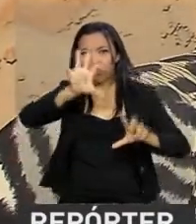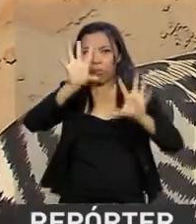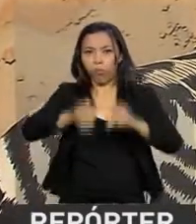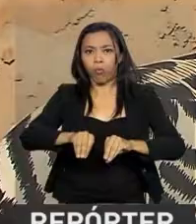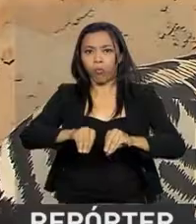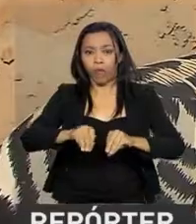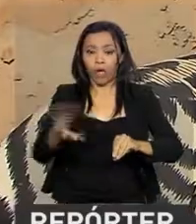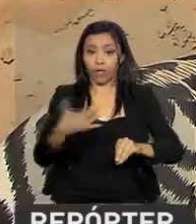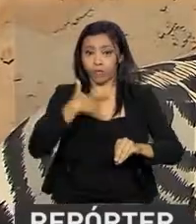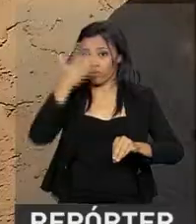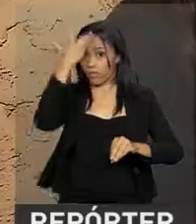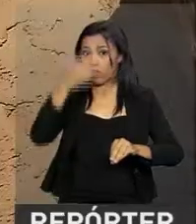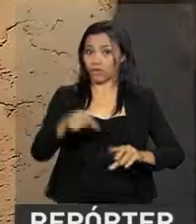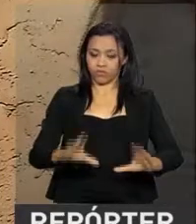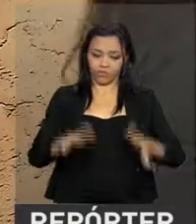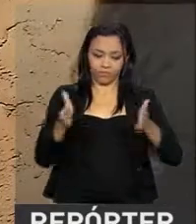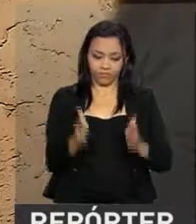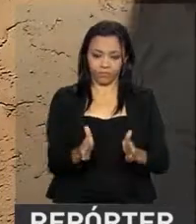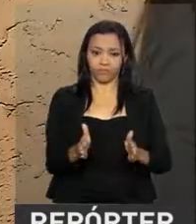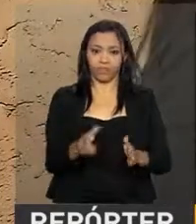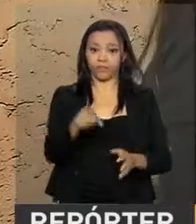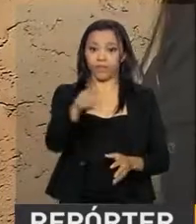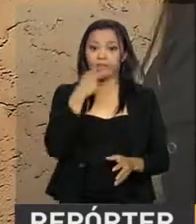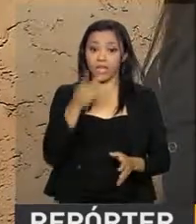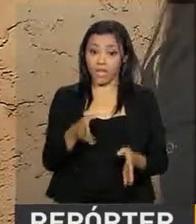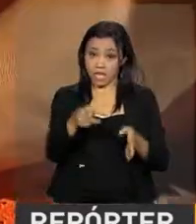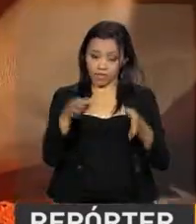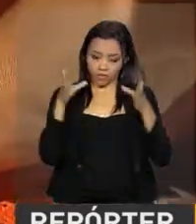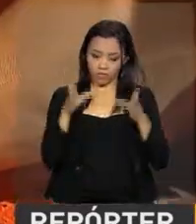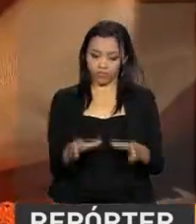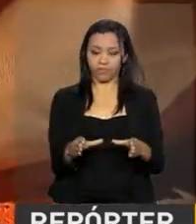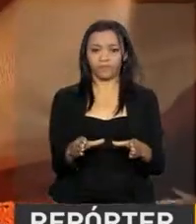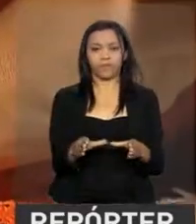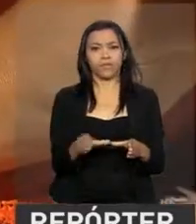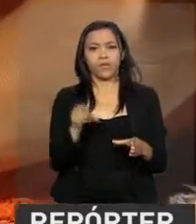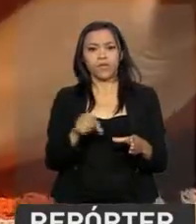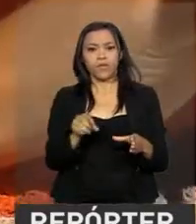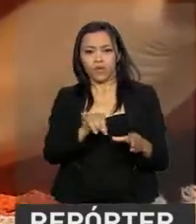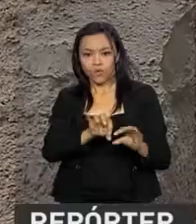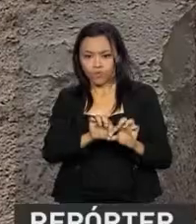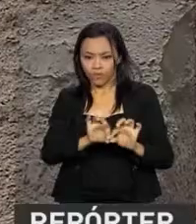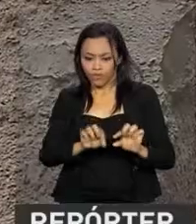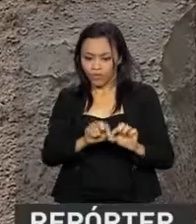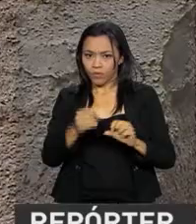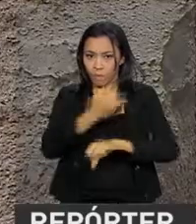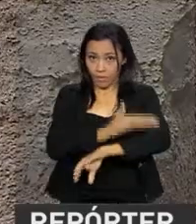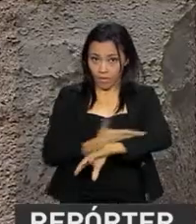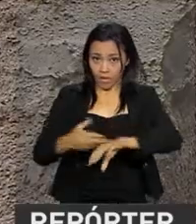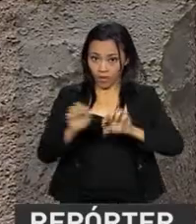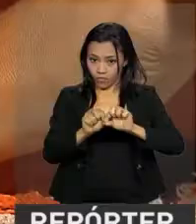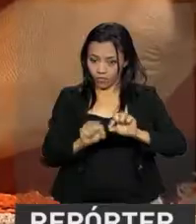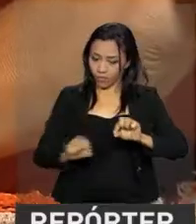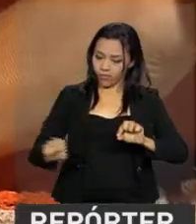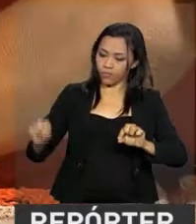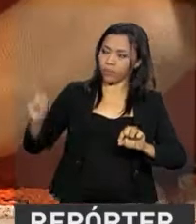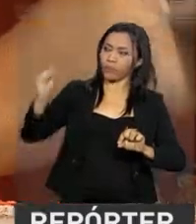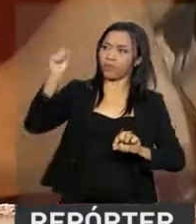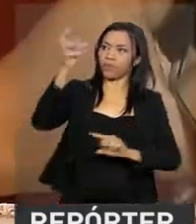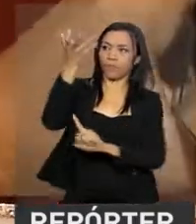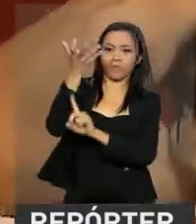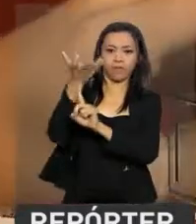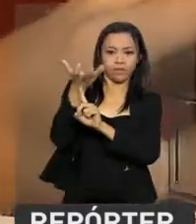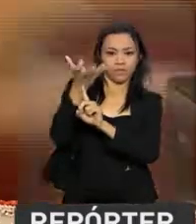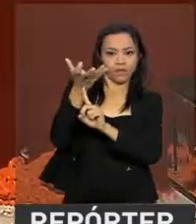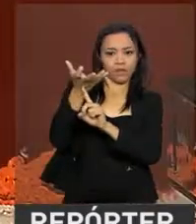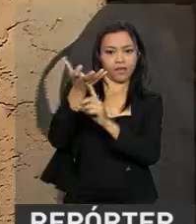e agora facilitou bastante esse aqui é o conversor digital daí de lenny o rio branco vai até a antena que ela instalou no telhado preto vai